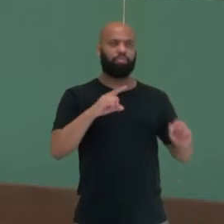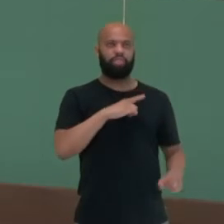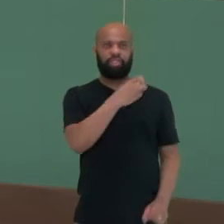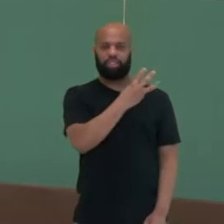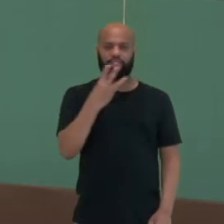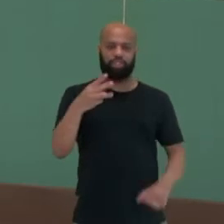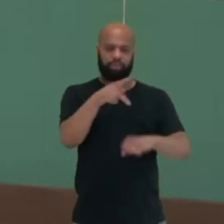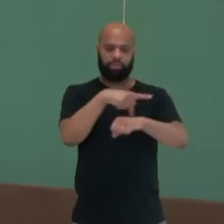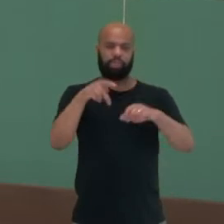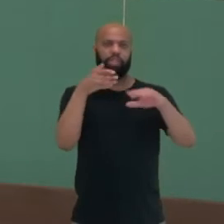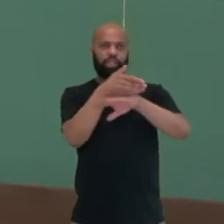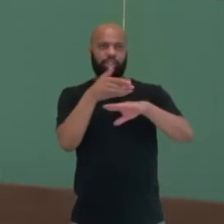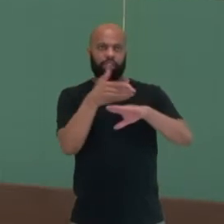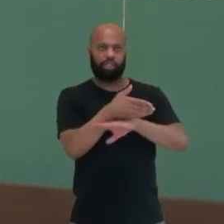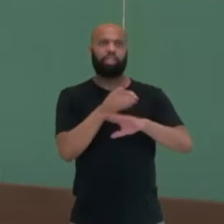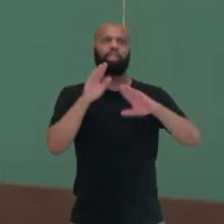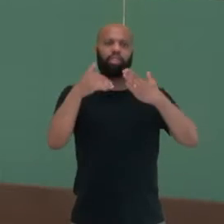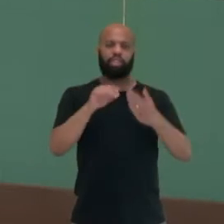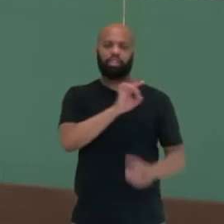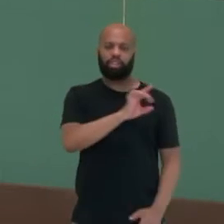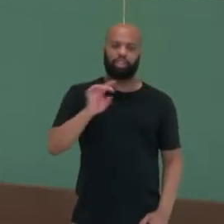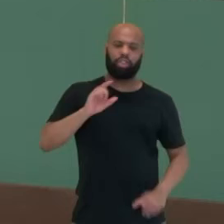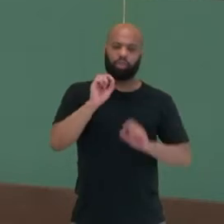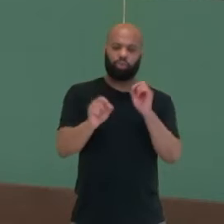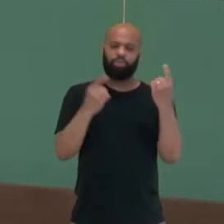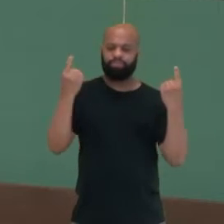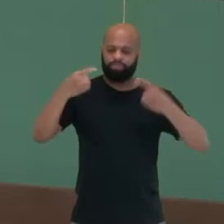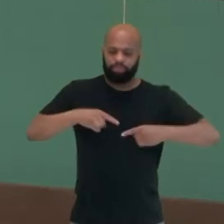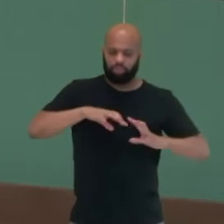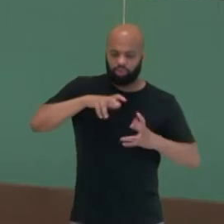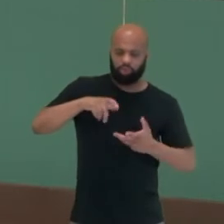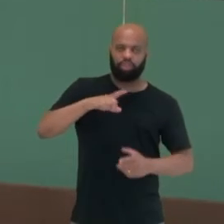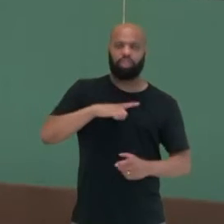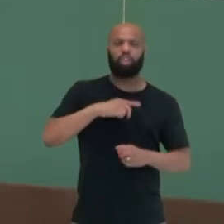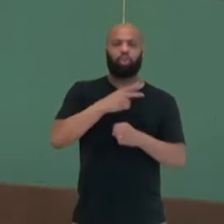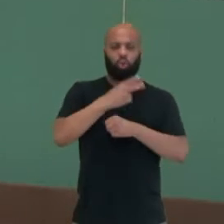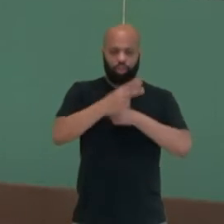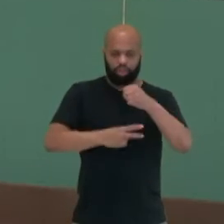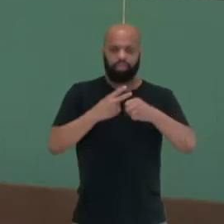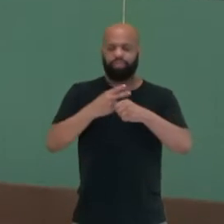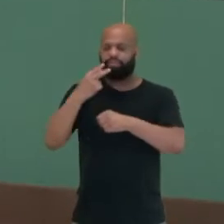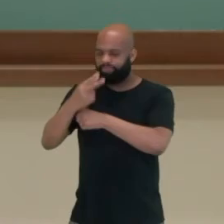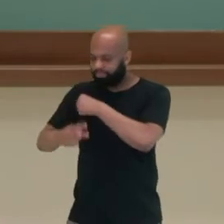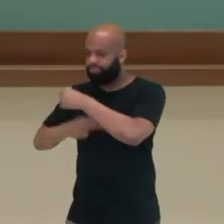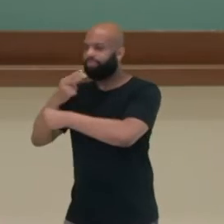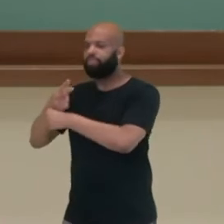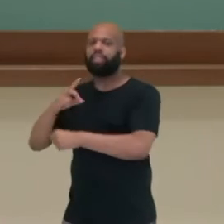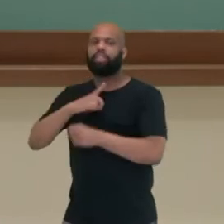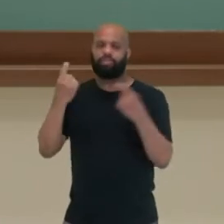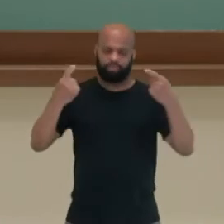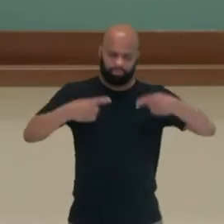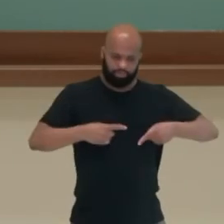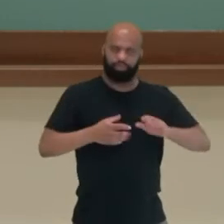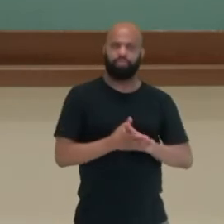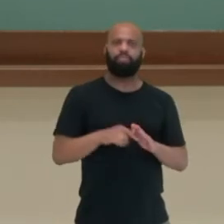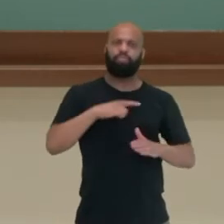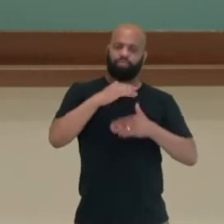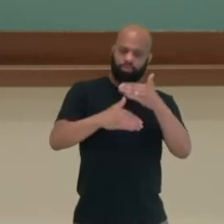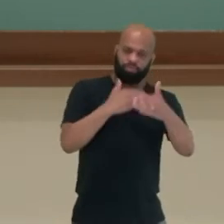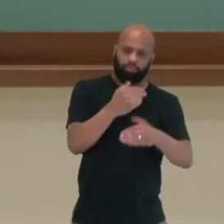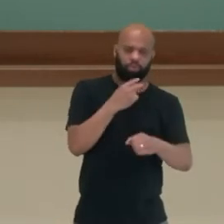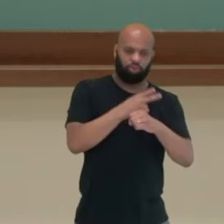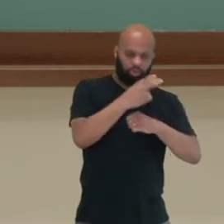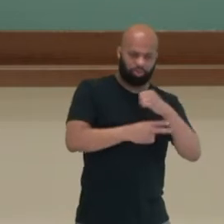33 países e desde então cada campeonato mundial tem sido promovido de 2 em 2 anos. Então o campeonato mundial de karatê é desenvolvido de 2 em